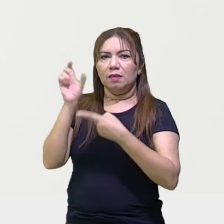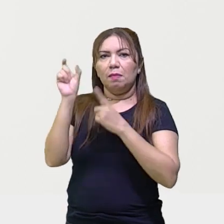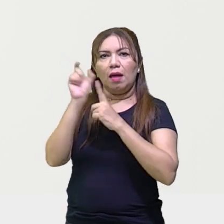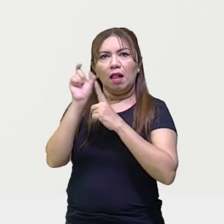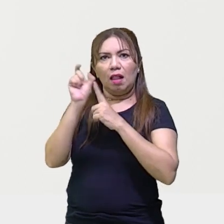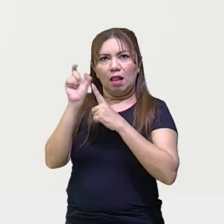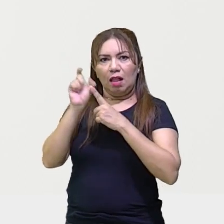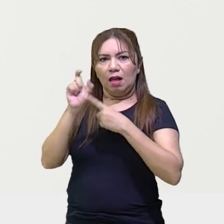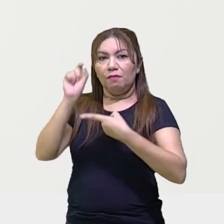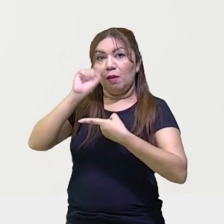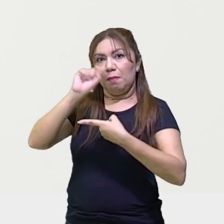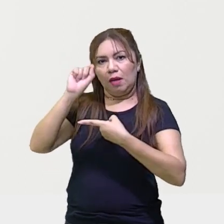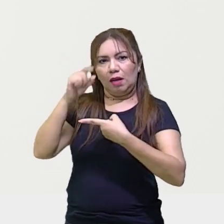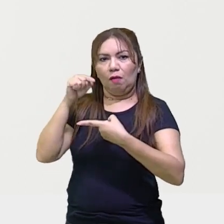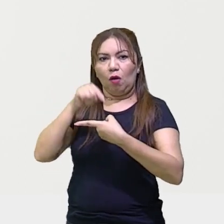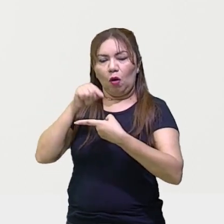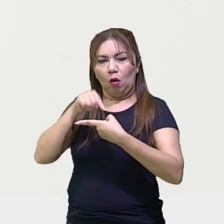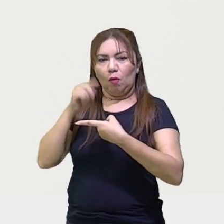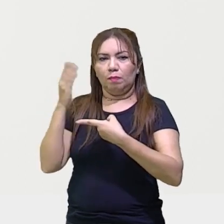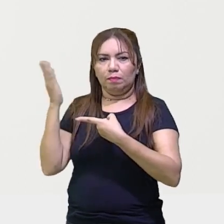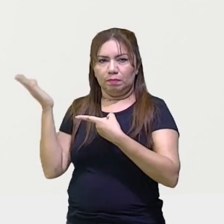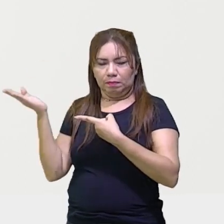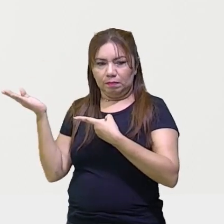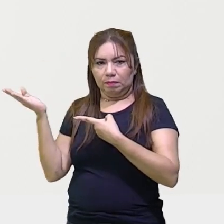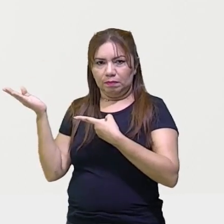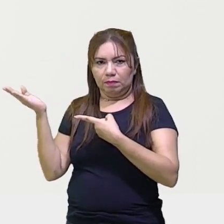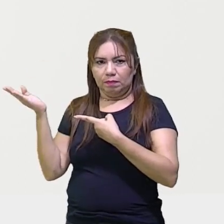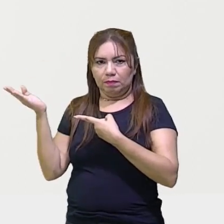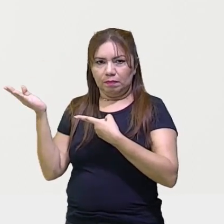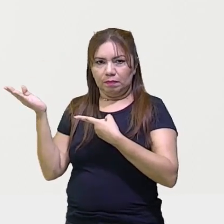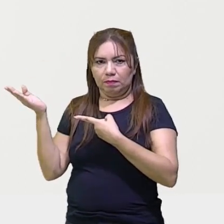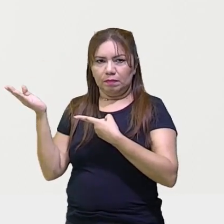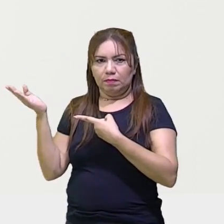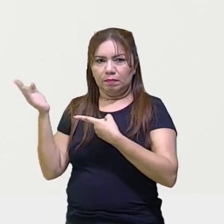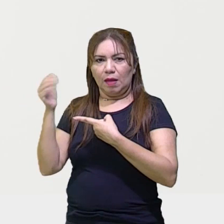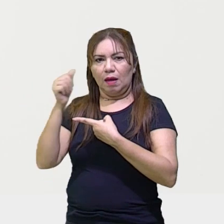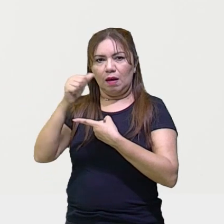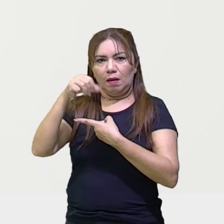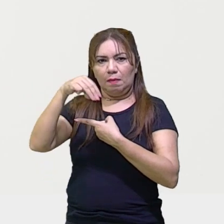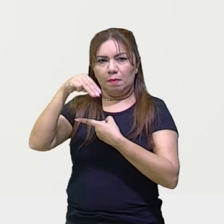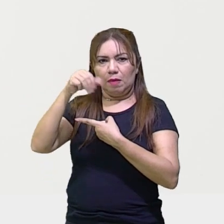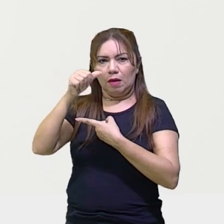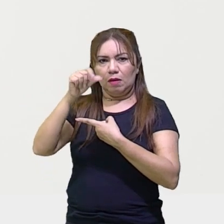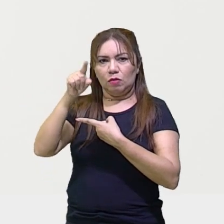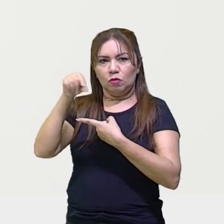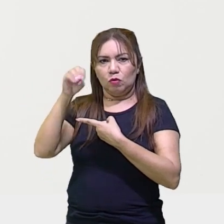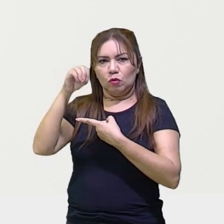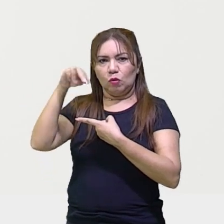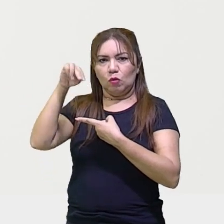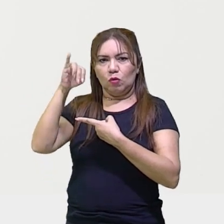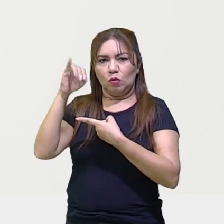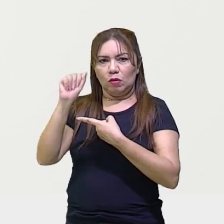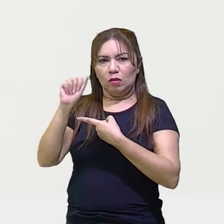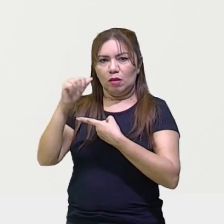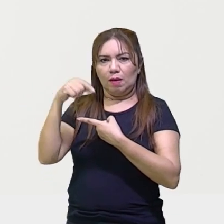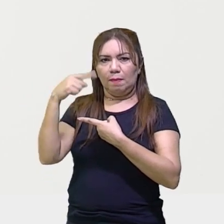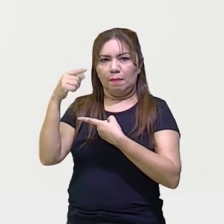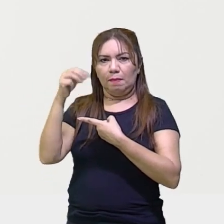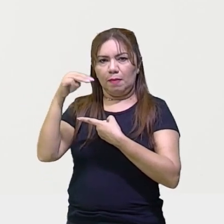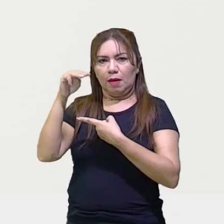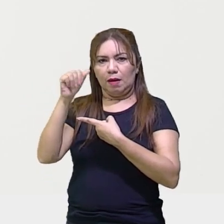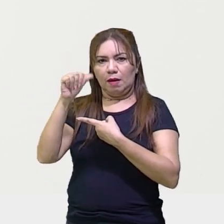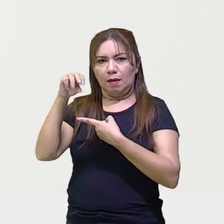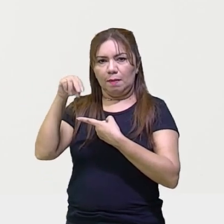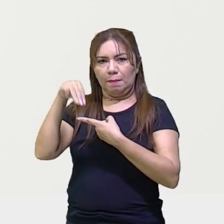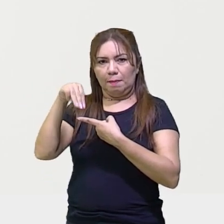Amazônia, mamífero e América. Acentuam-se todas as palavras